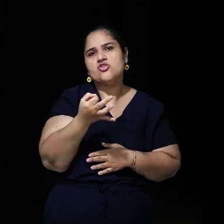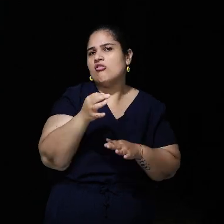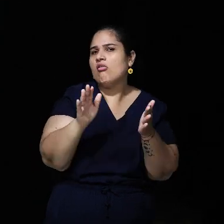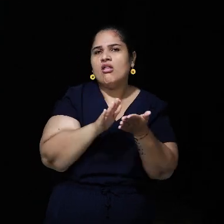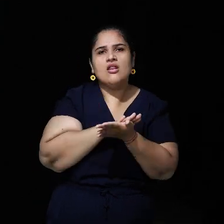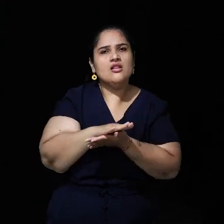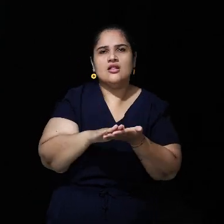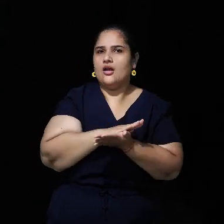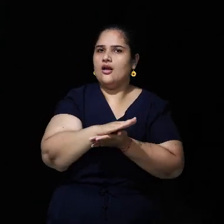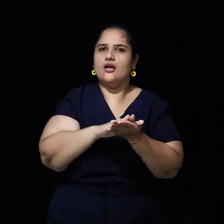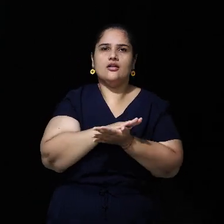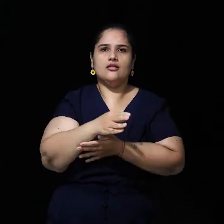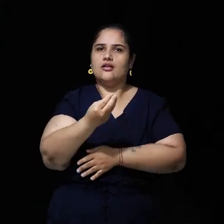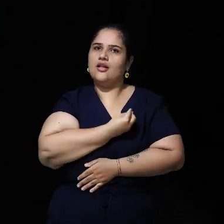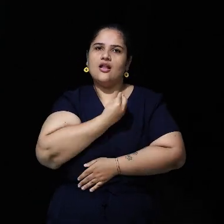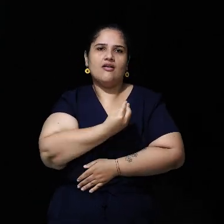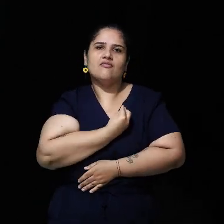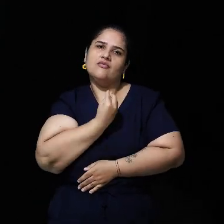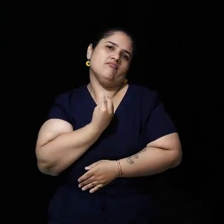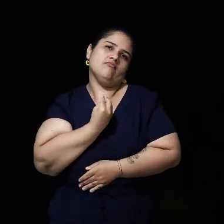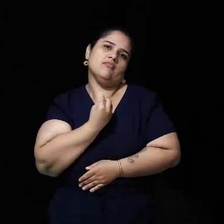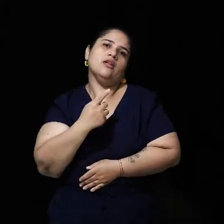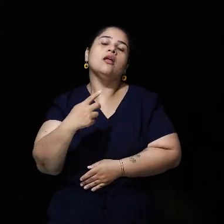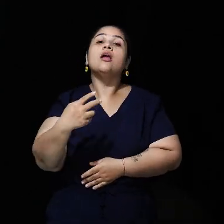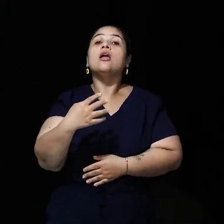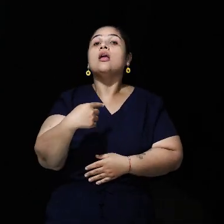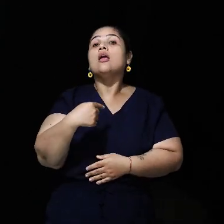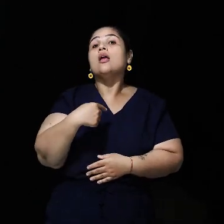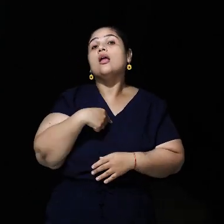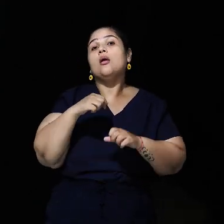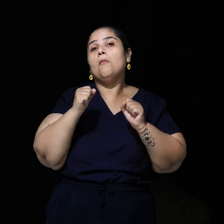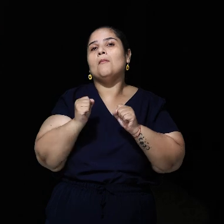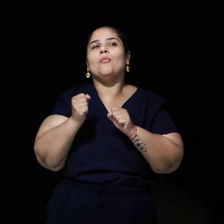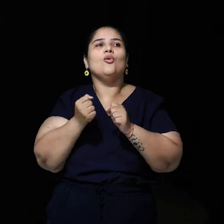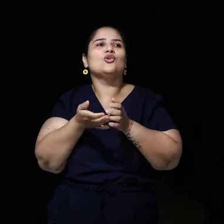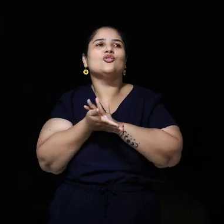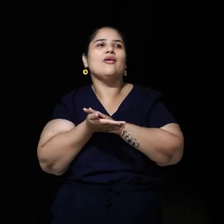vida que eu possa devolver tudo que fizeram por mim.